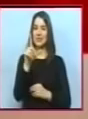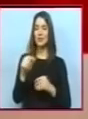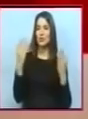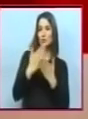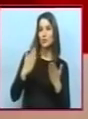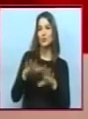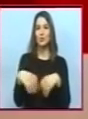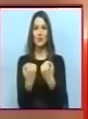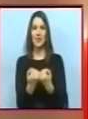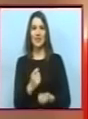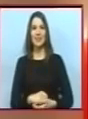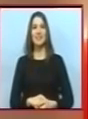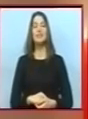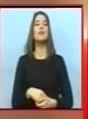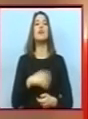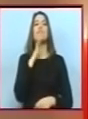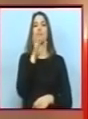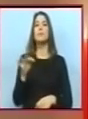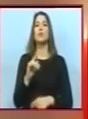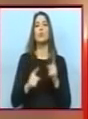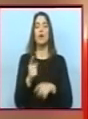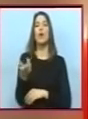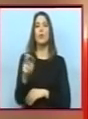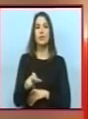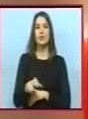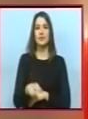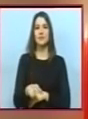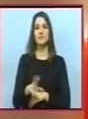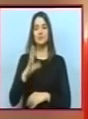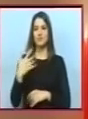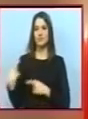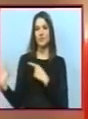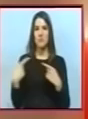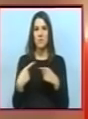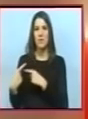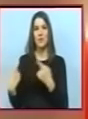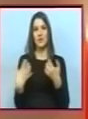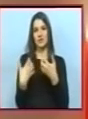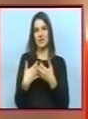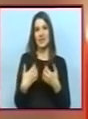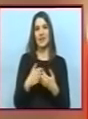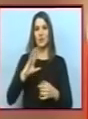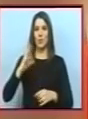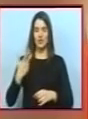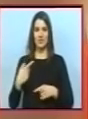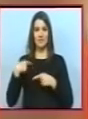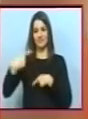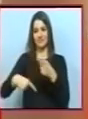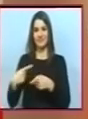socióloga. O que é que acontece às famílias que se guerreiam no ato das